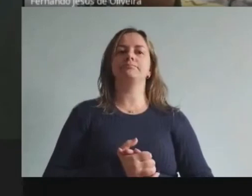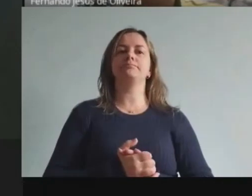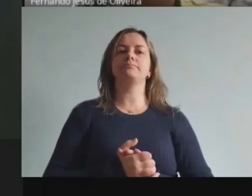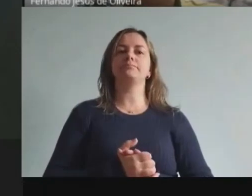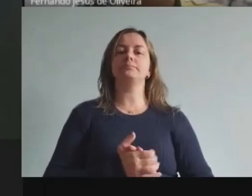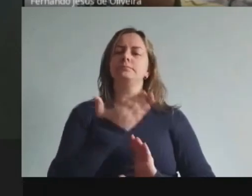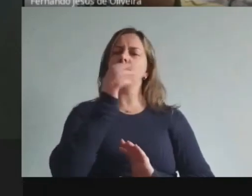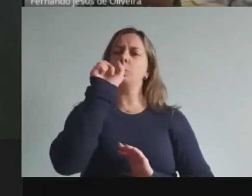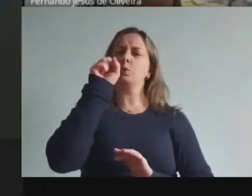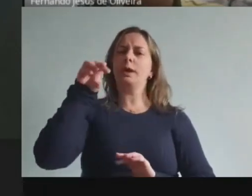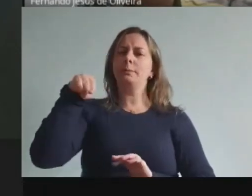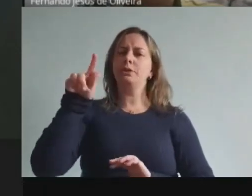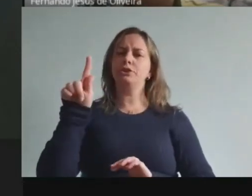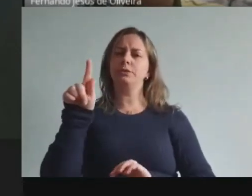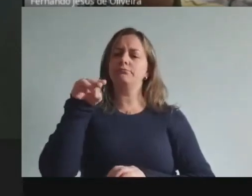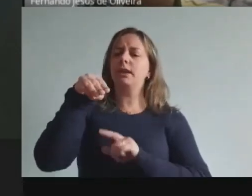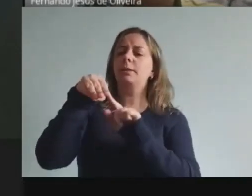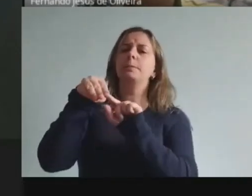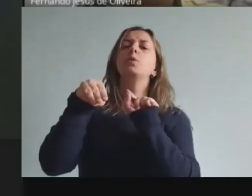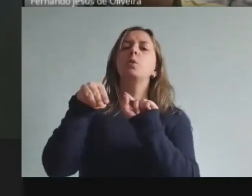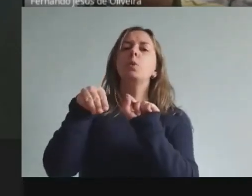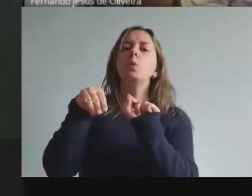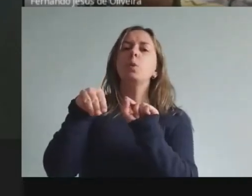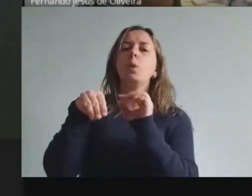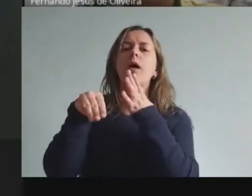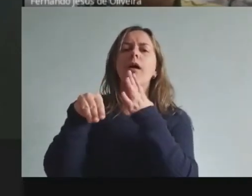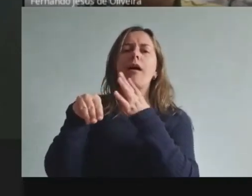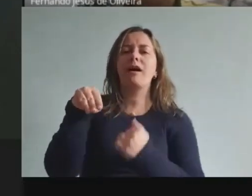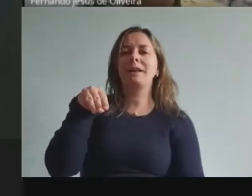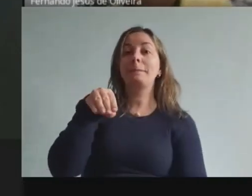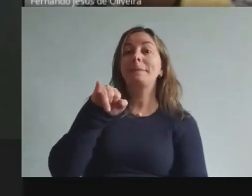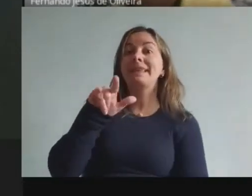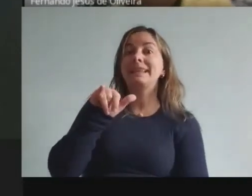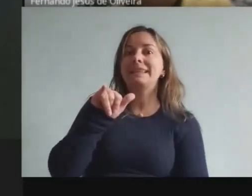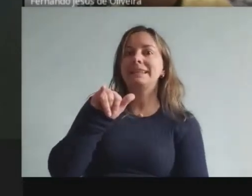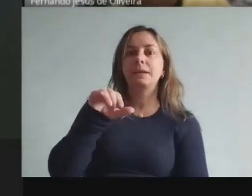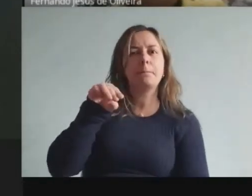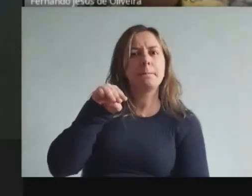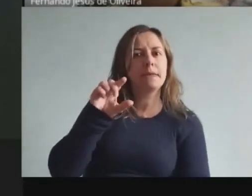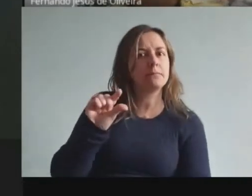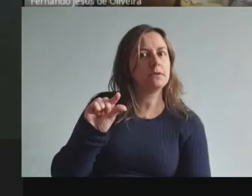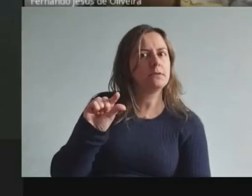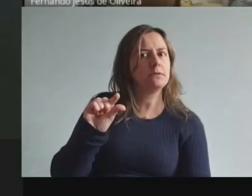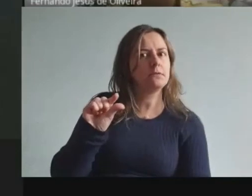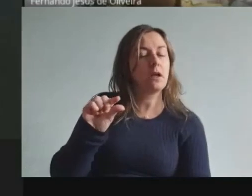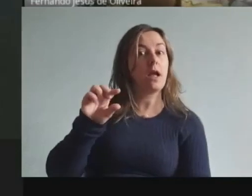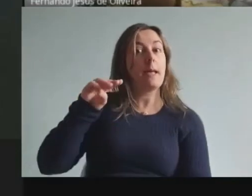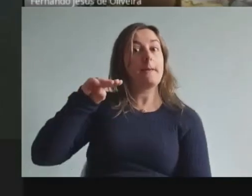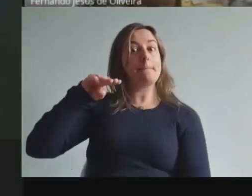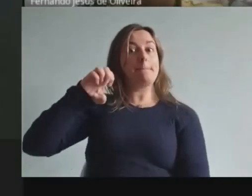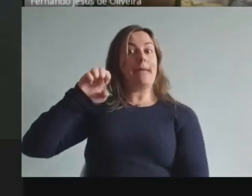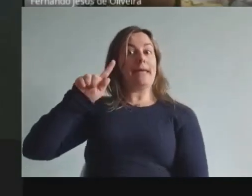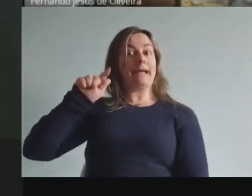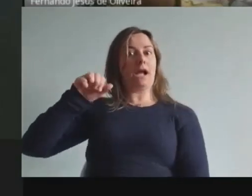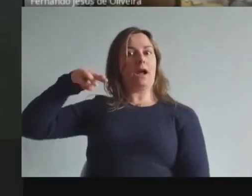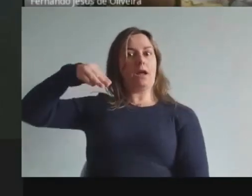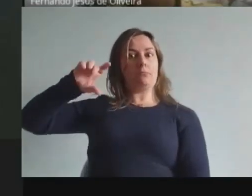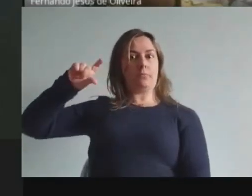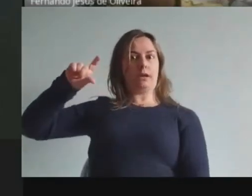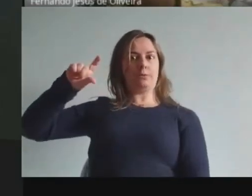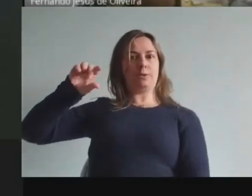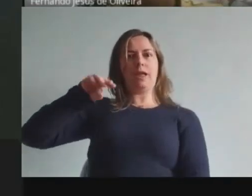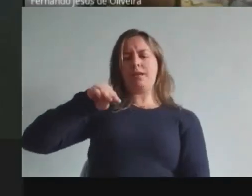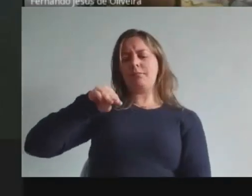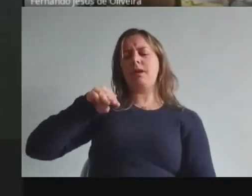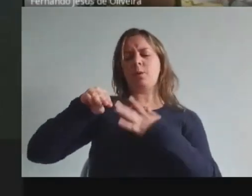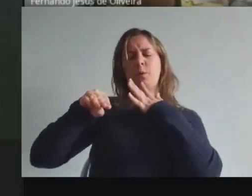8mg. Esse m aqui é o m do mili, porque ele é minúsculo. Se fosse mega, seria maiúsculo. E esse g é